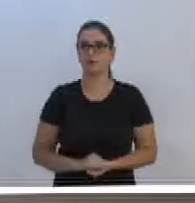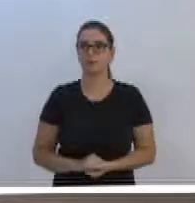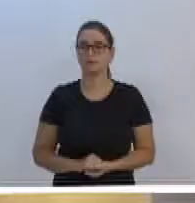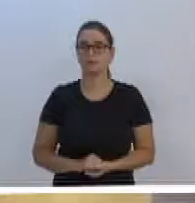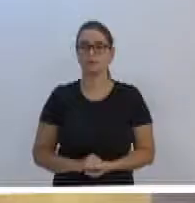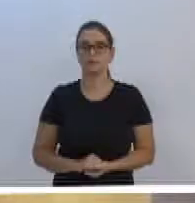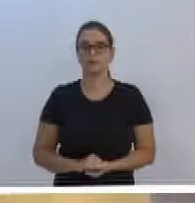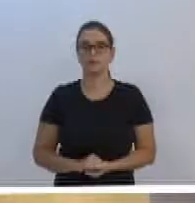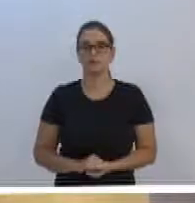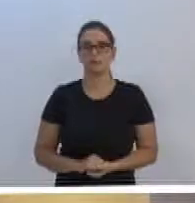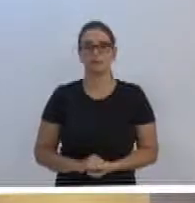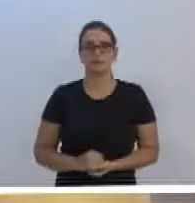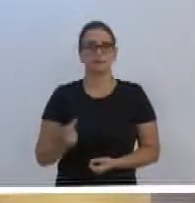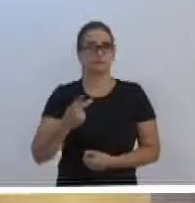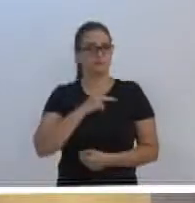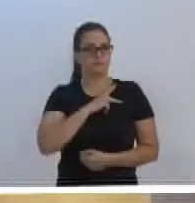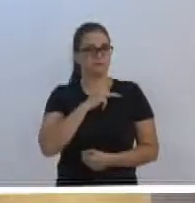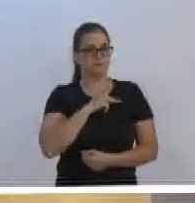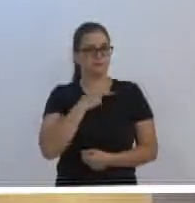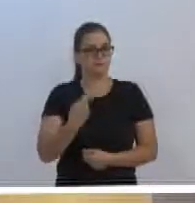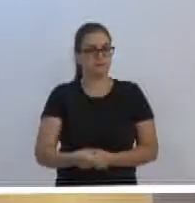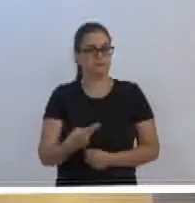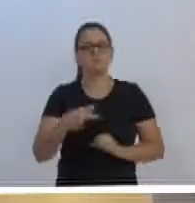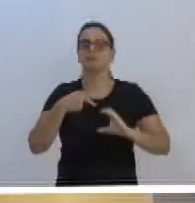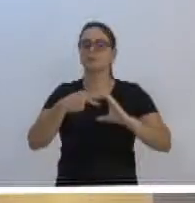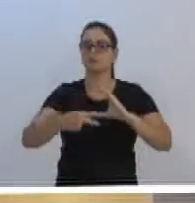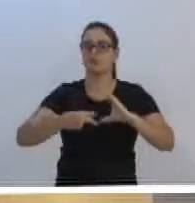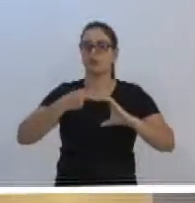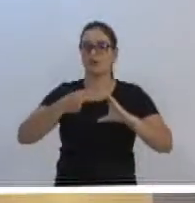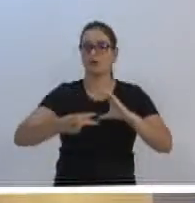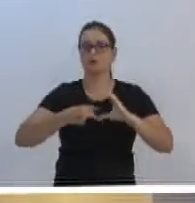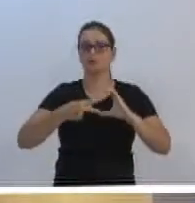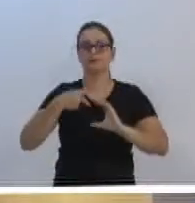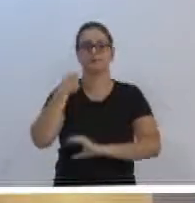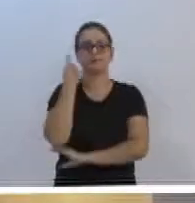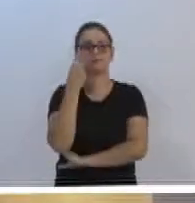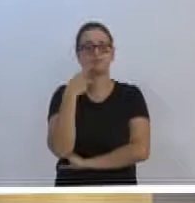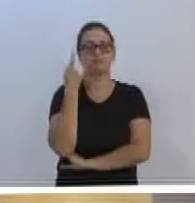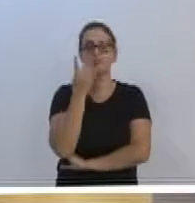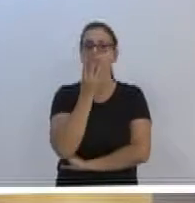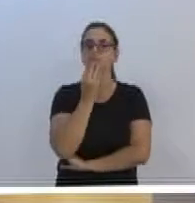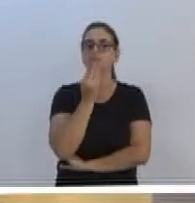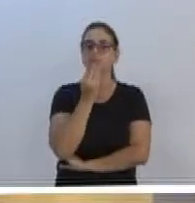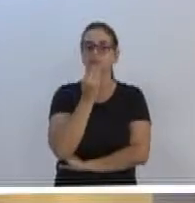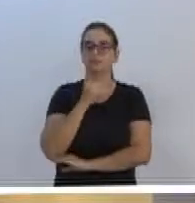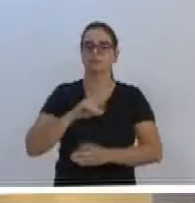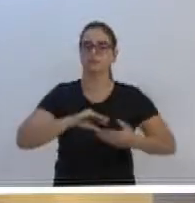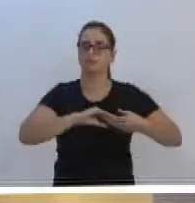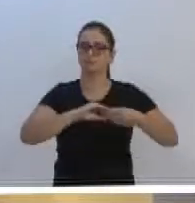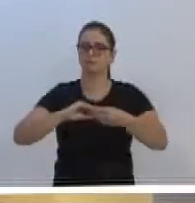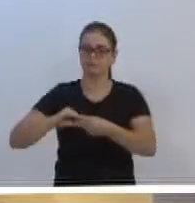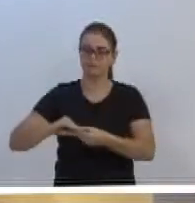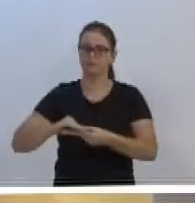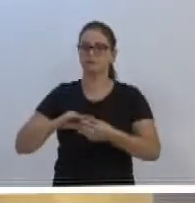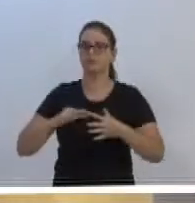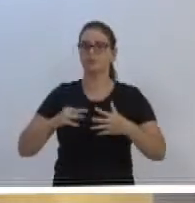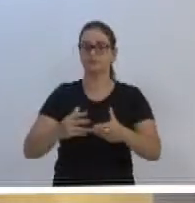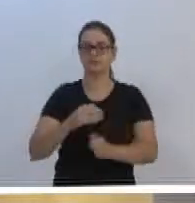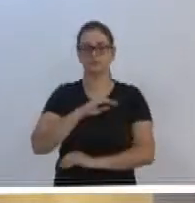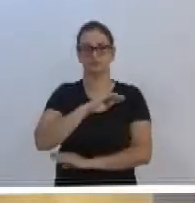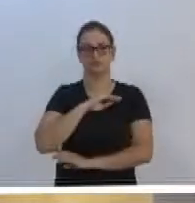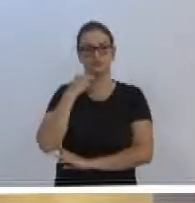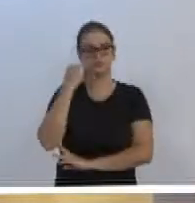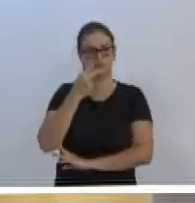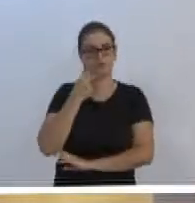o vice presidente desta casa vereador bruno cunha saúde dos demais vereadores da nossa comunidade